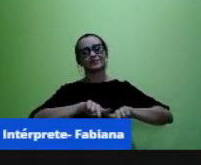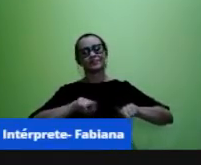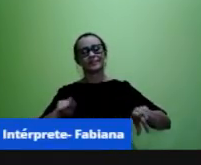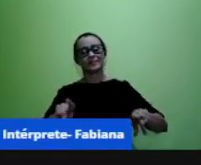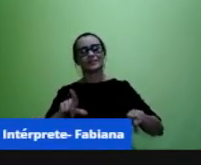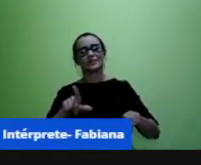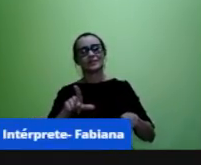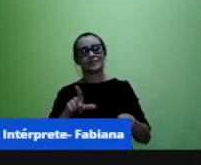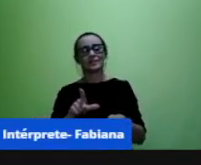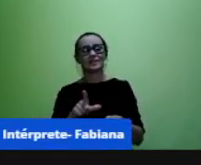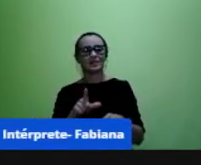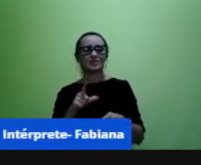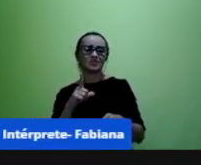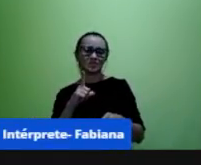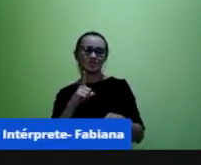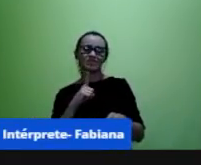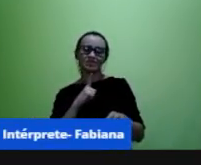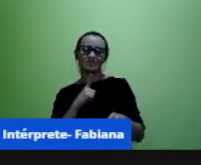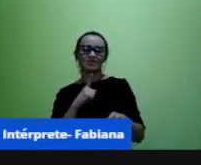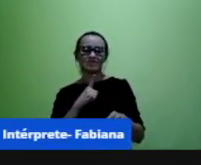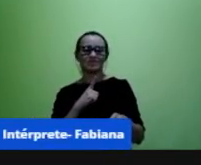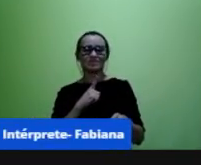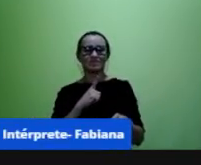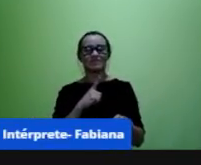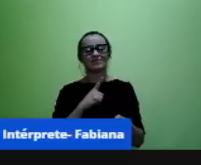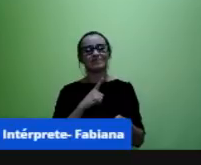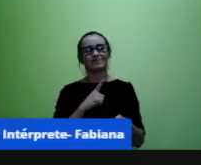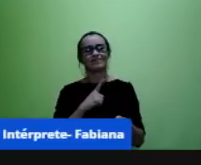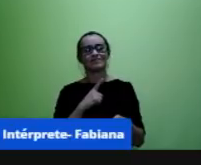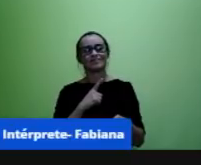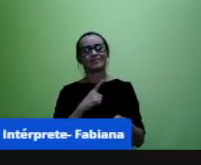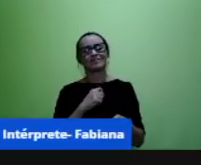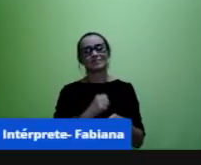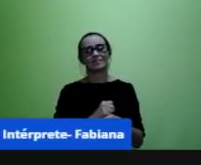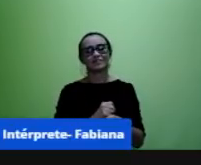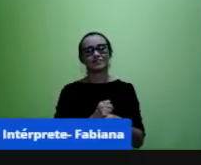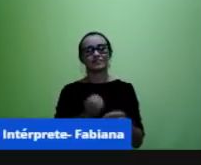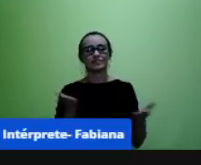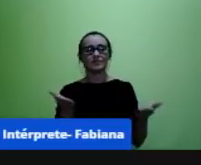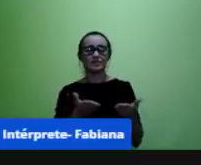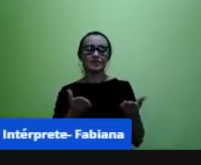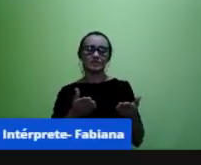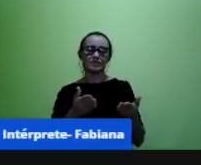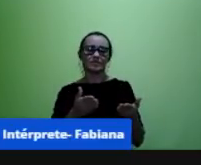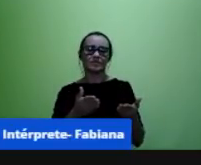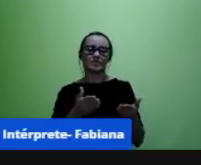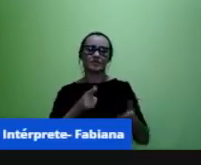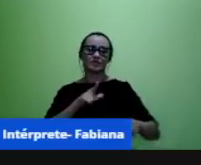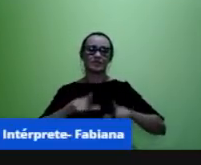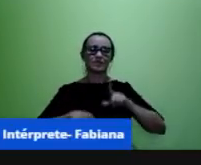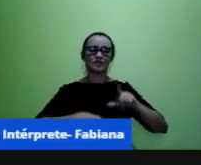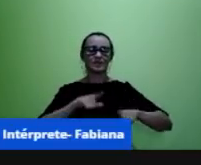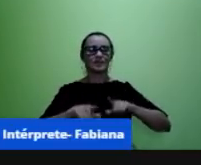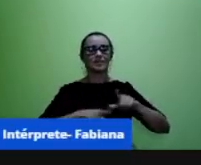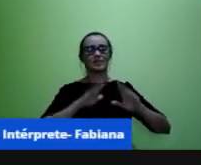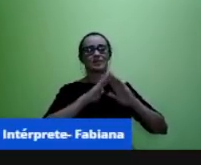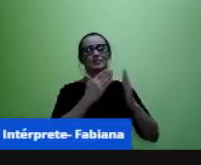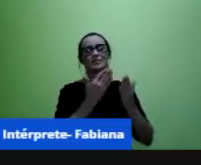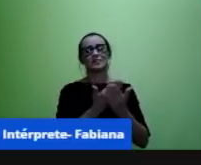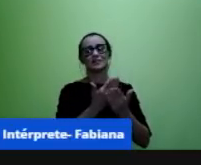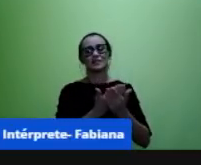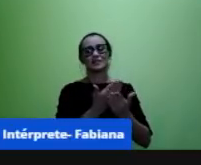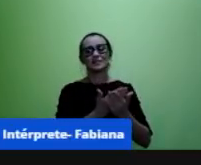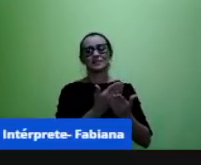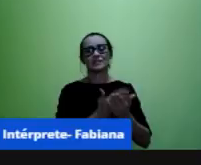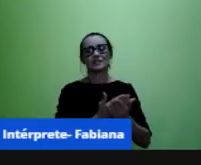esses obstáculos. Meus parabéns! Atualmente, trabalho nas escolas Governadora Ria Amorim Costa e